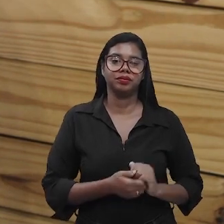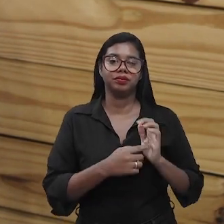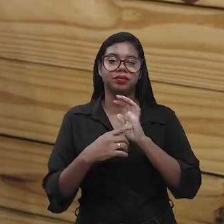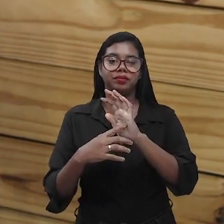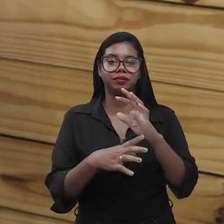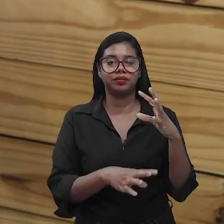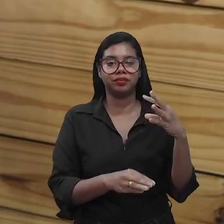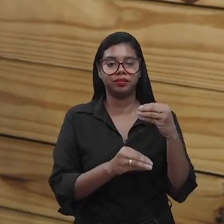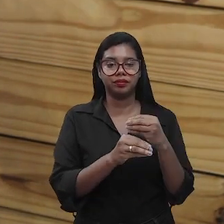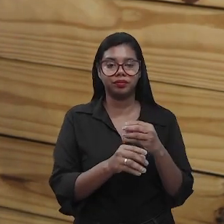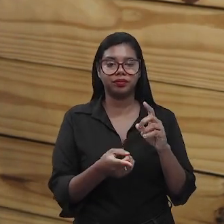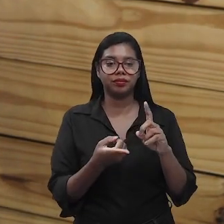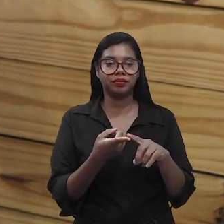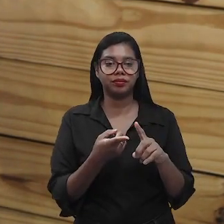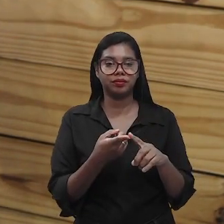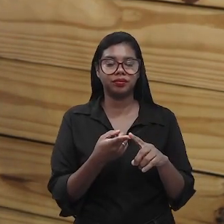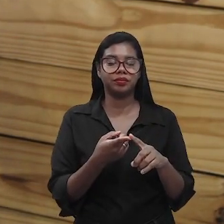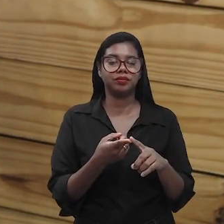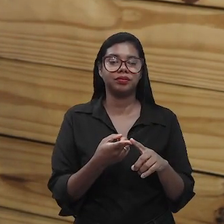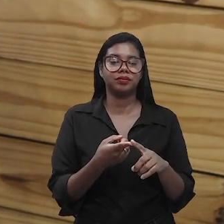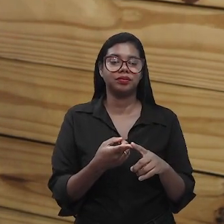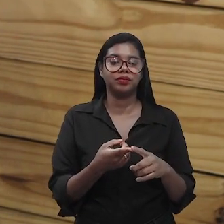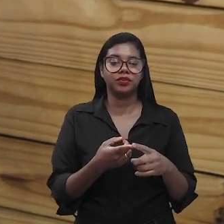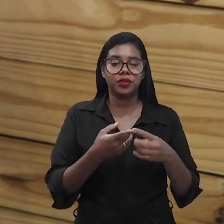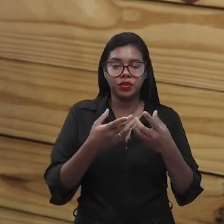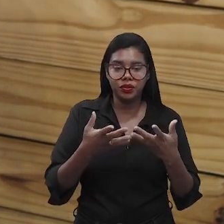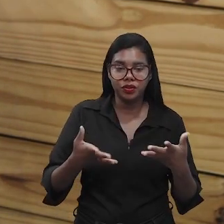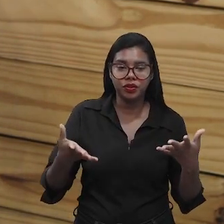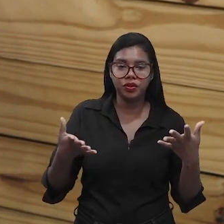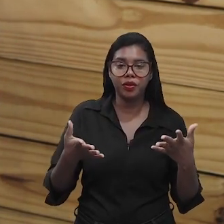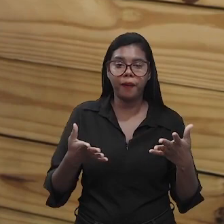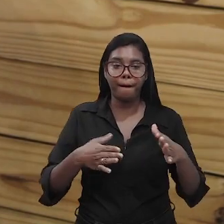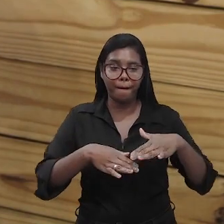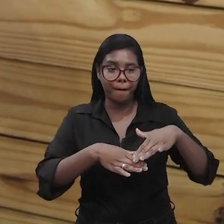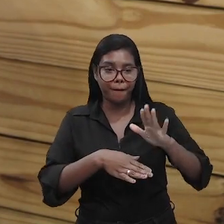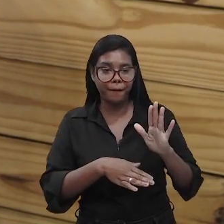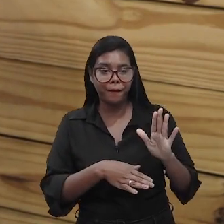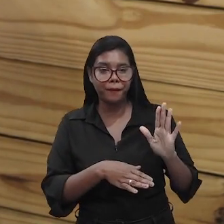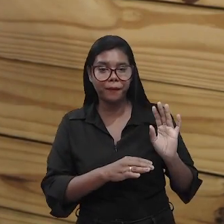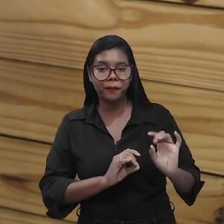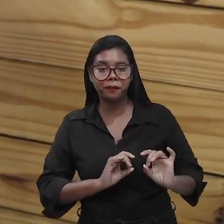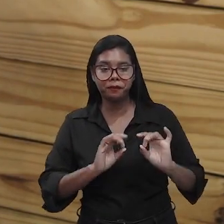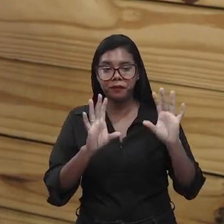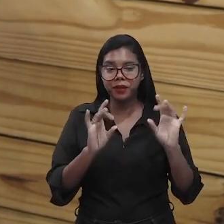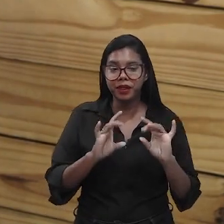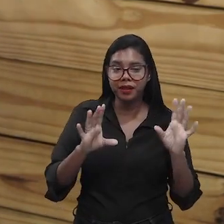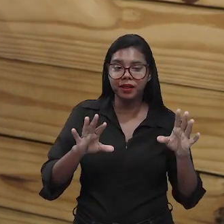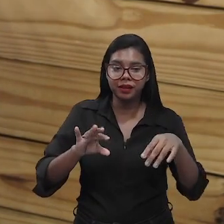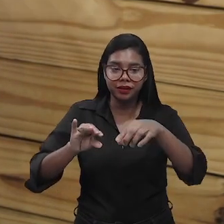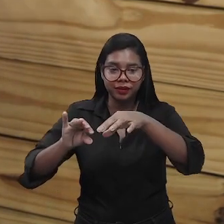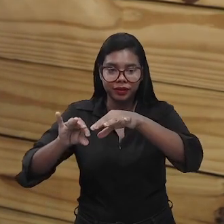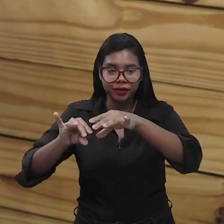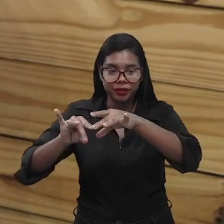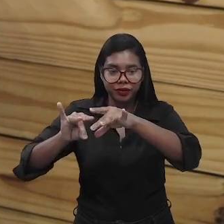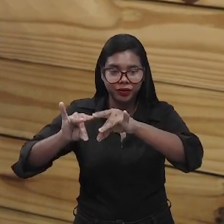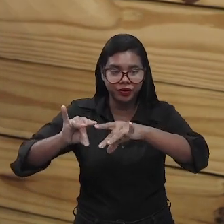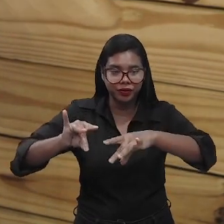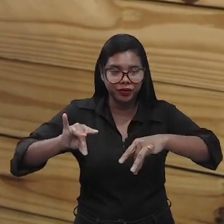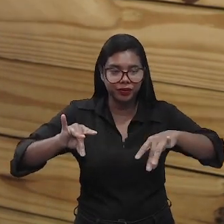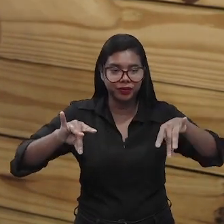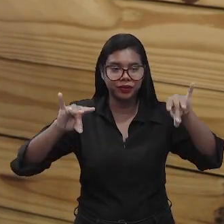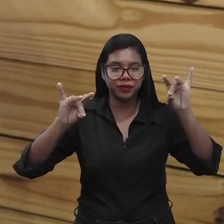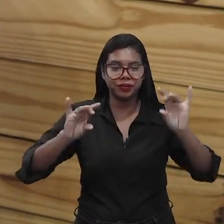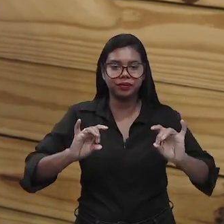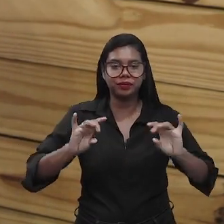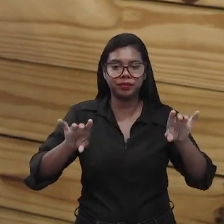faço a obra, mas eu não vendo, né? Mas o cordelista que vendia o cordel na feira já entendeu isso há muito tempo. Na verdade, se a gente